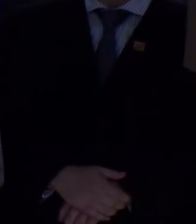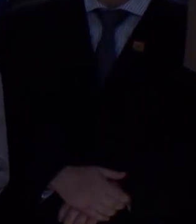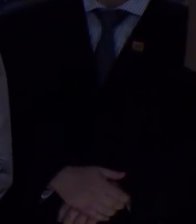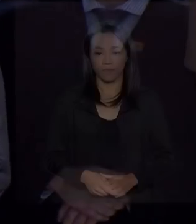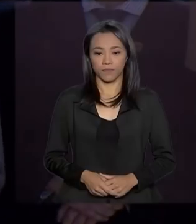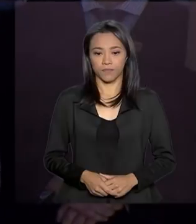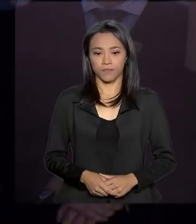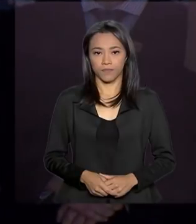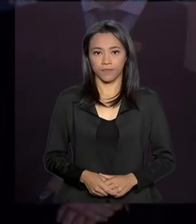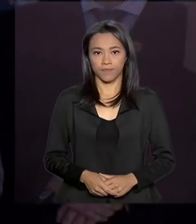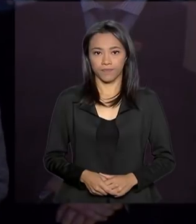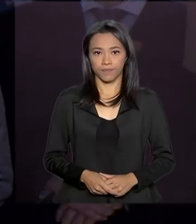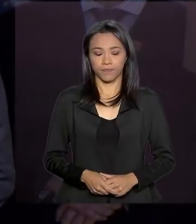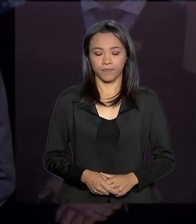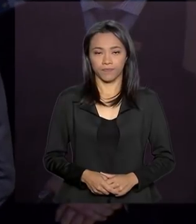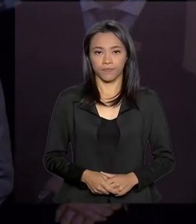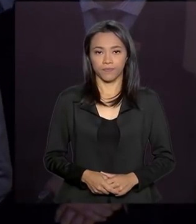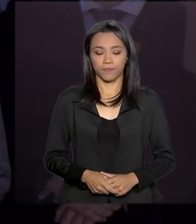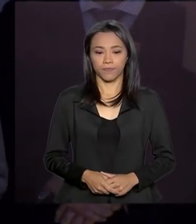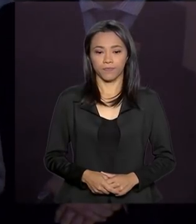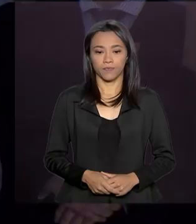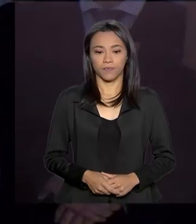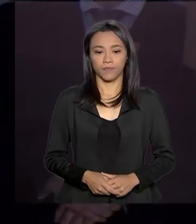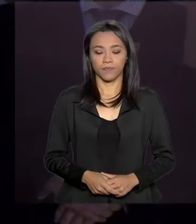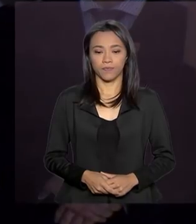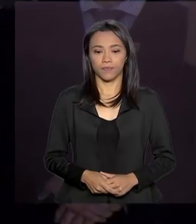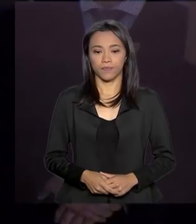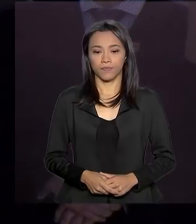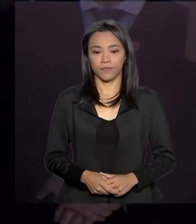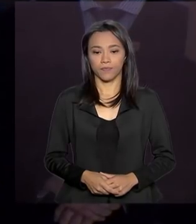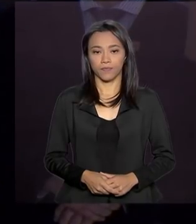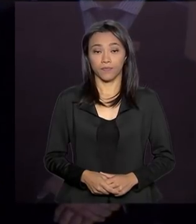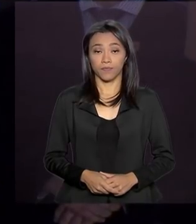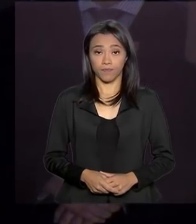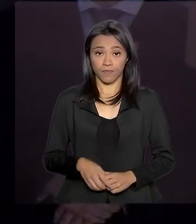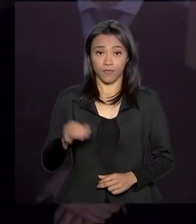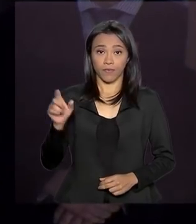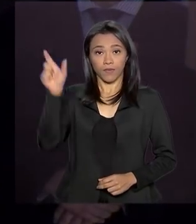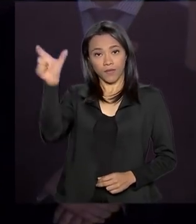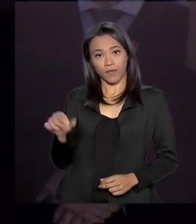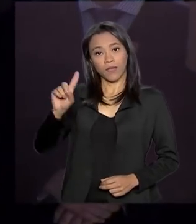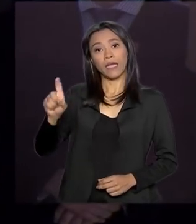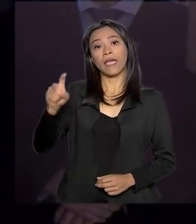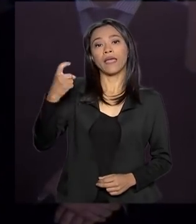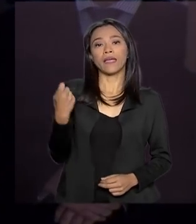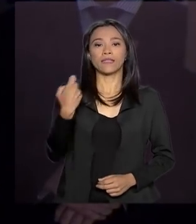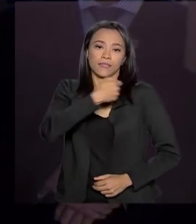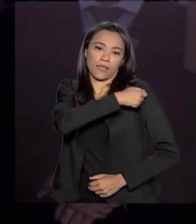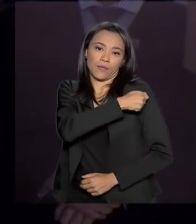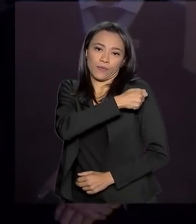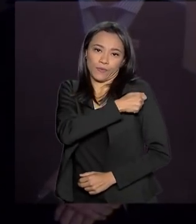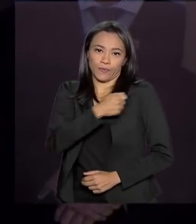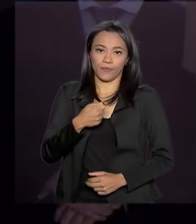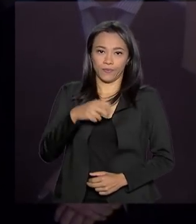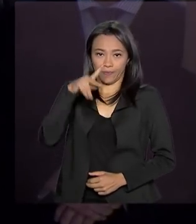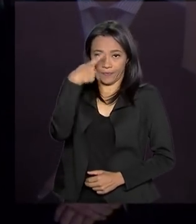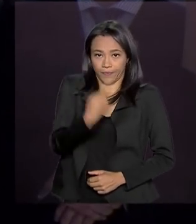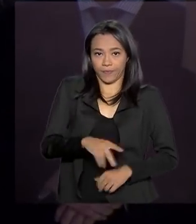militar das agulhas negras e ex aluno do colégio militar